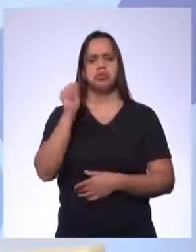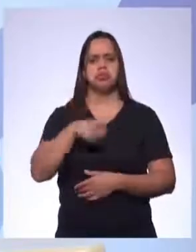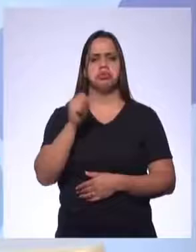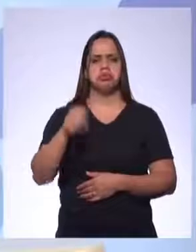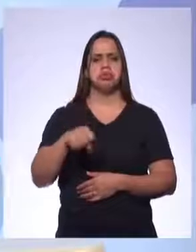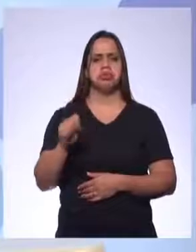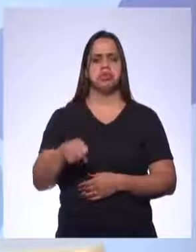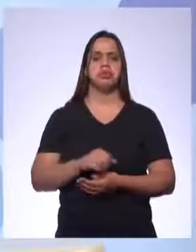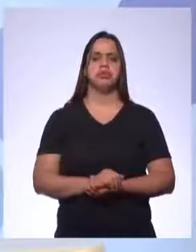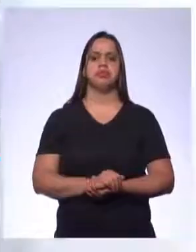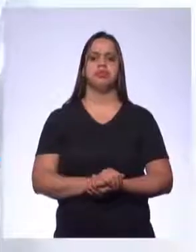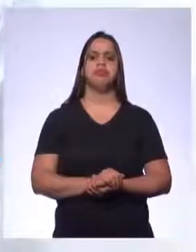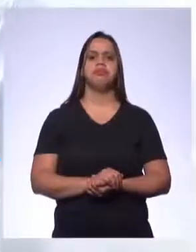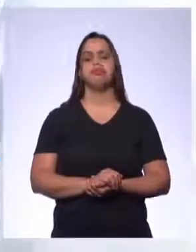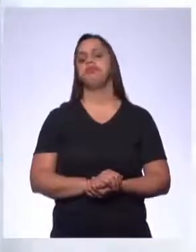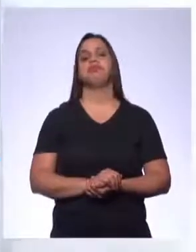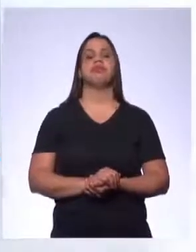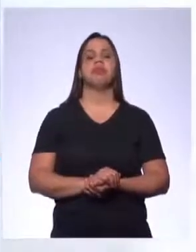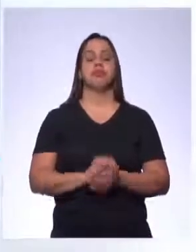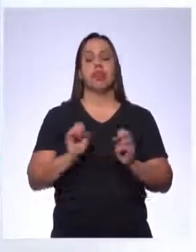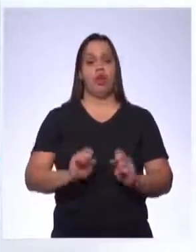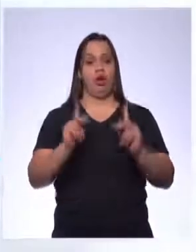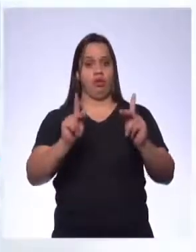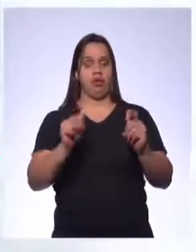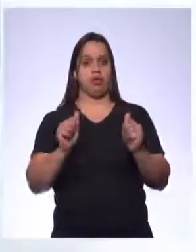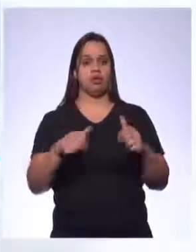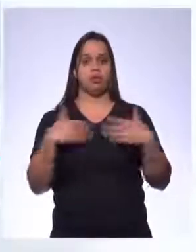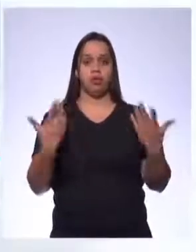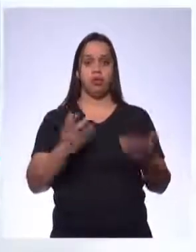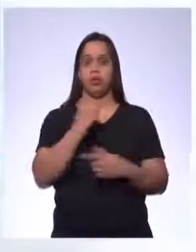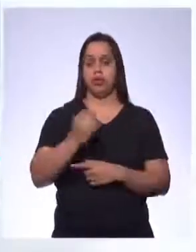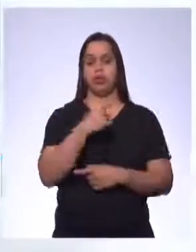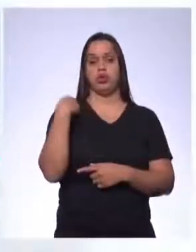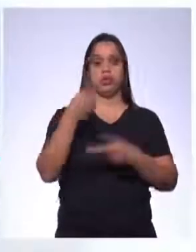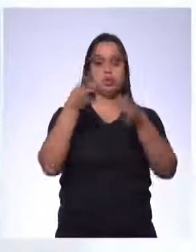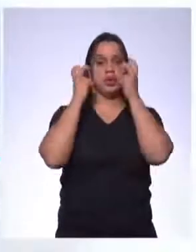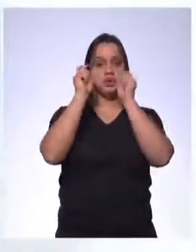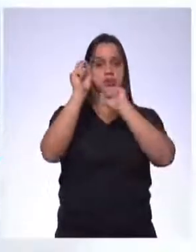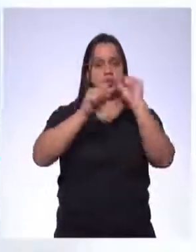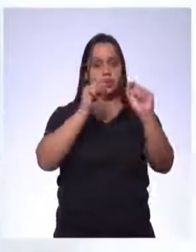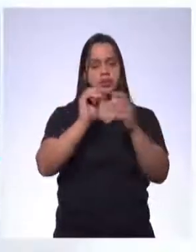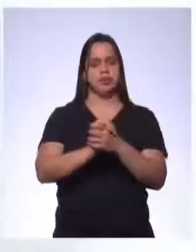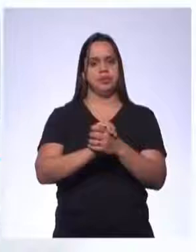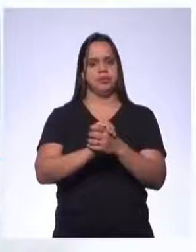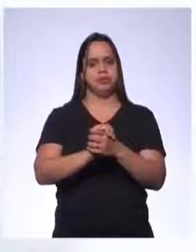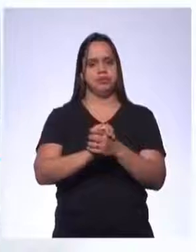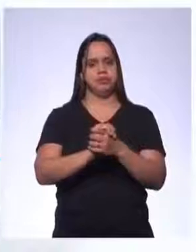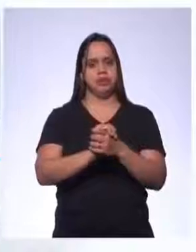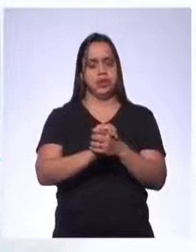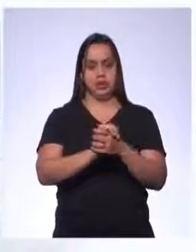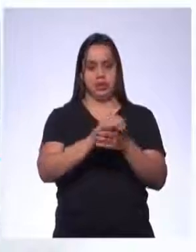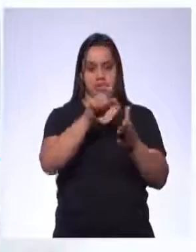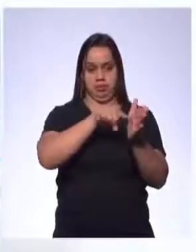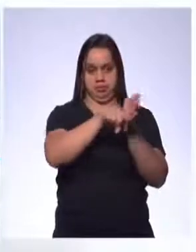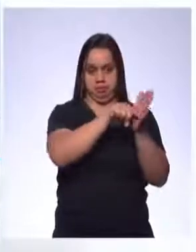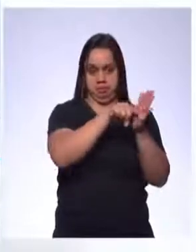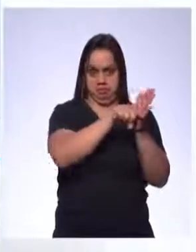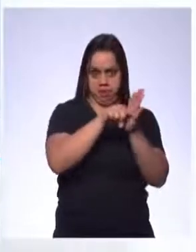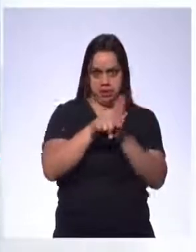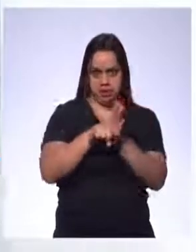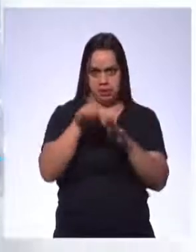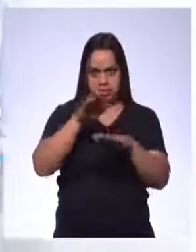professor. Muito bem, gente. Então, é importante a gente perceber isso, que essas pesquisas, olha só, elas vão